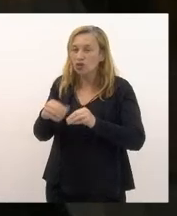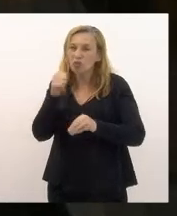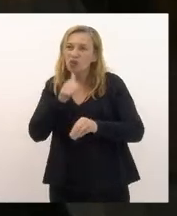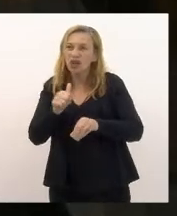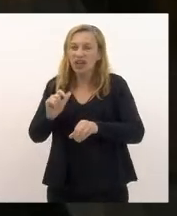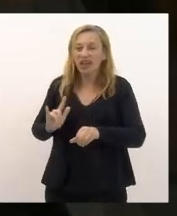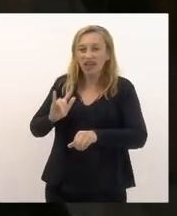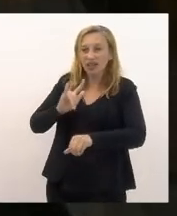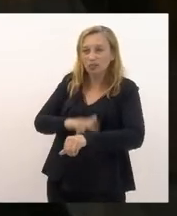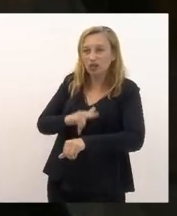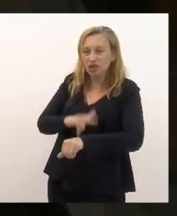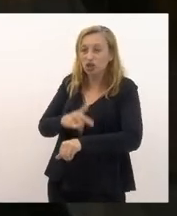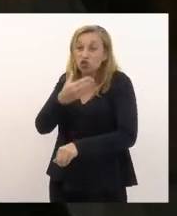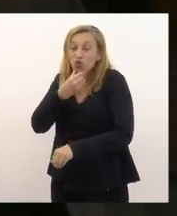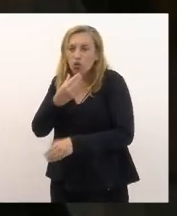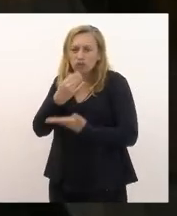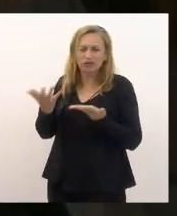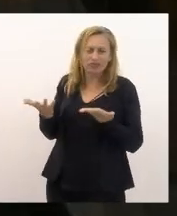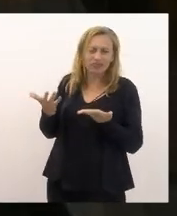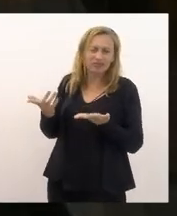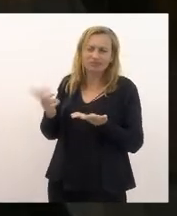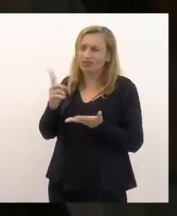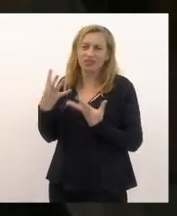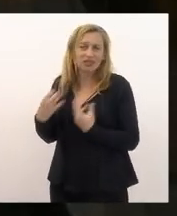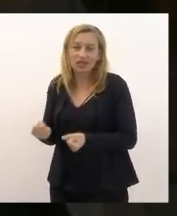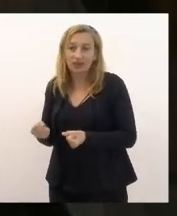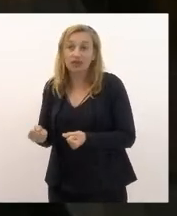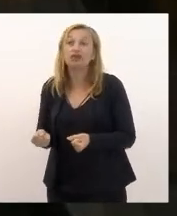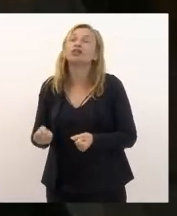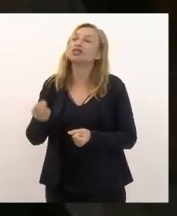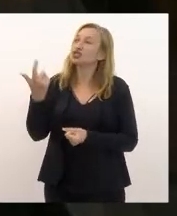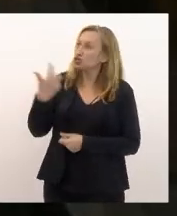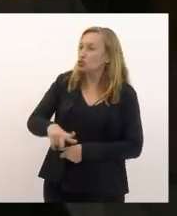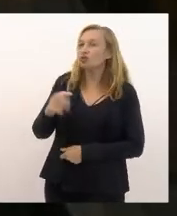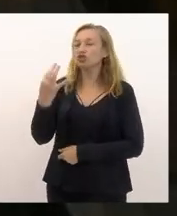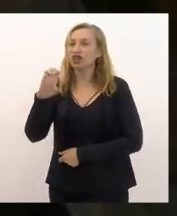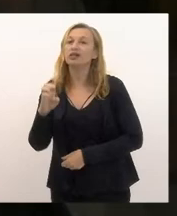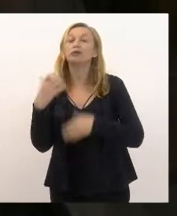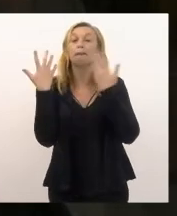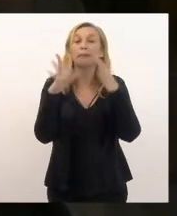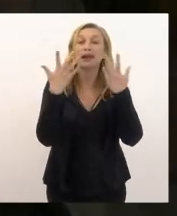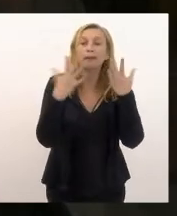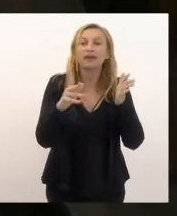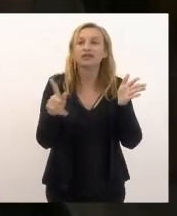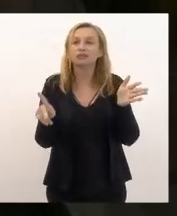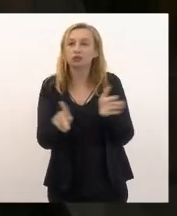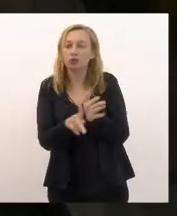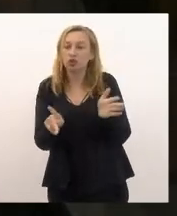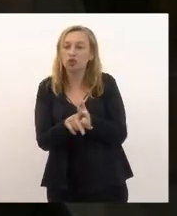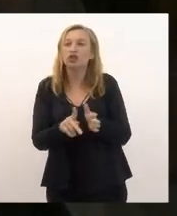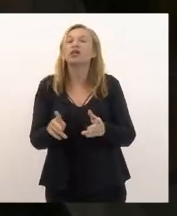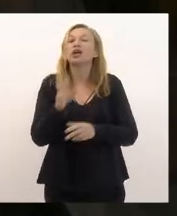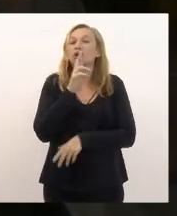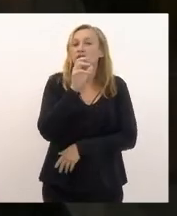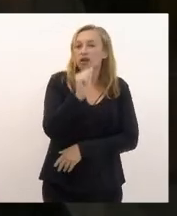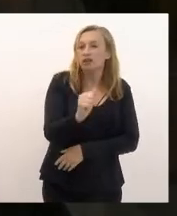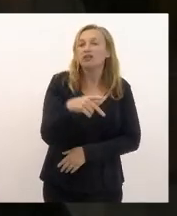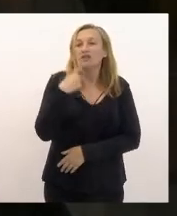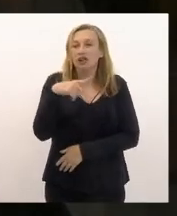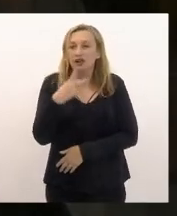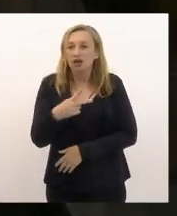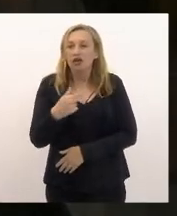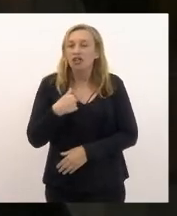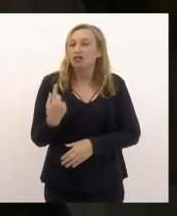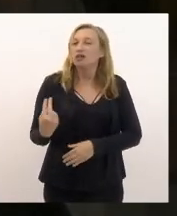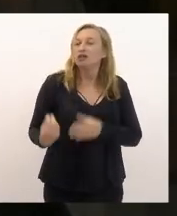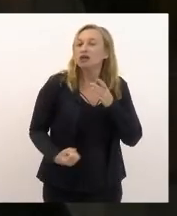Inaceitável, inaceitável. Mais uma vez, Charles, parabéns pelo projeto. Assim como o Rodrigo disse, eu sou